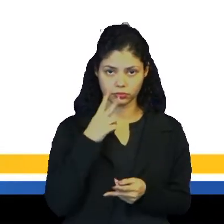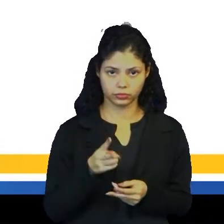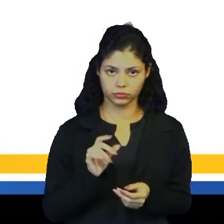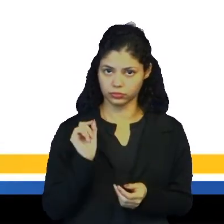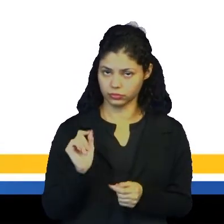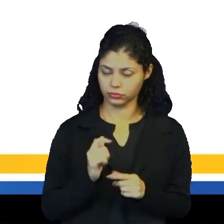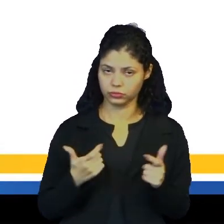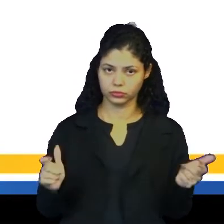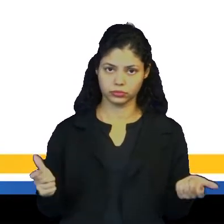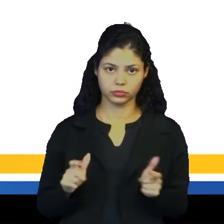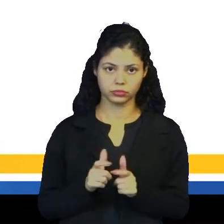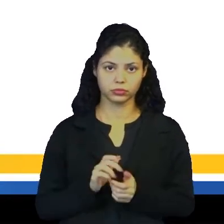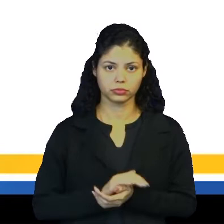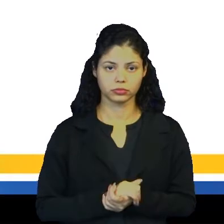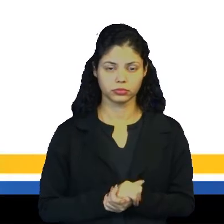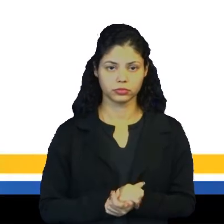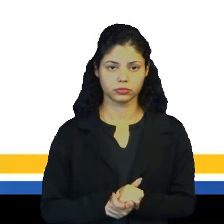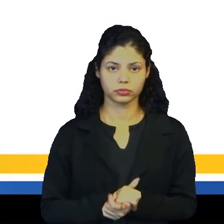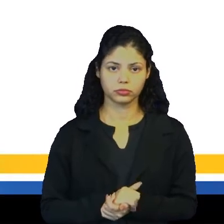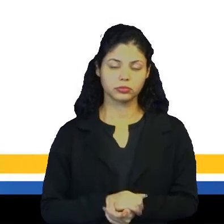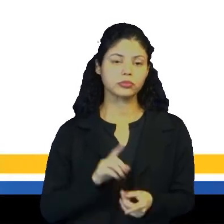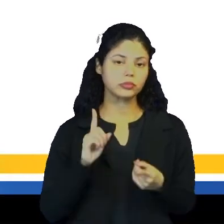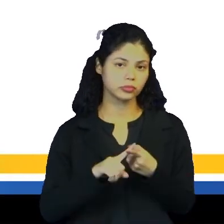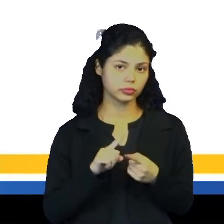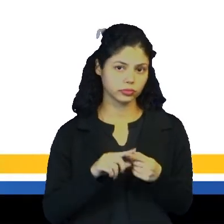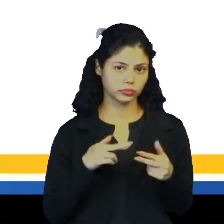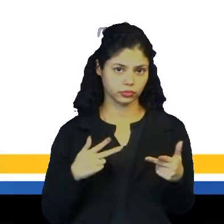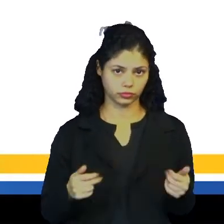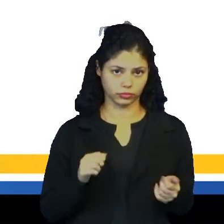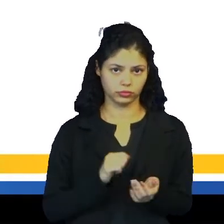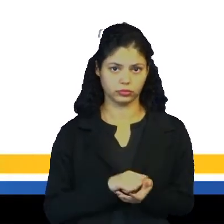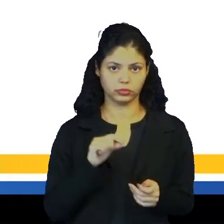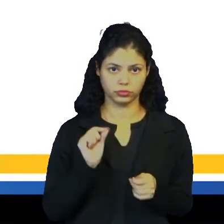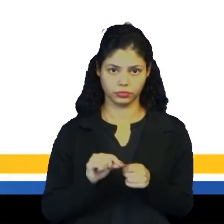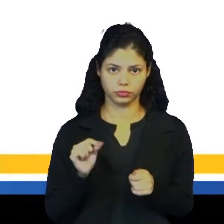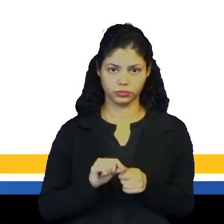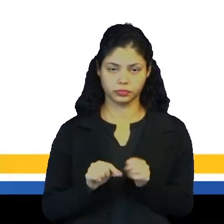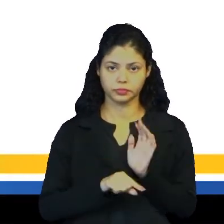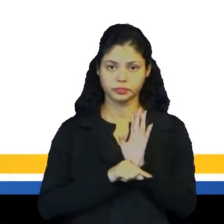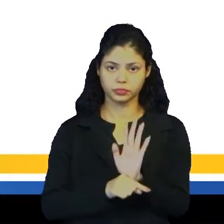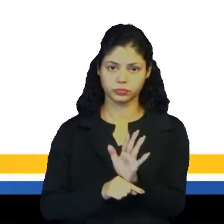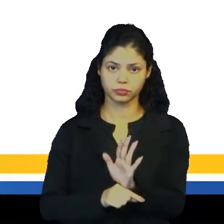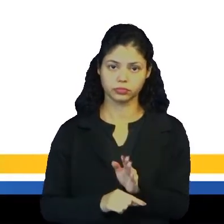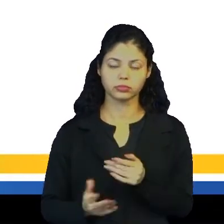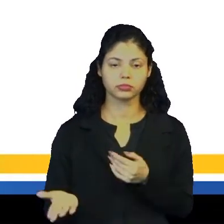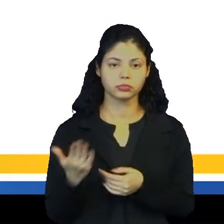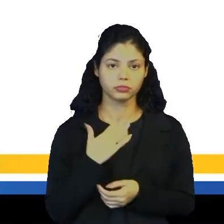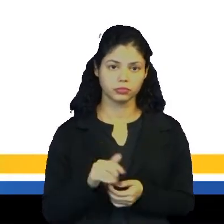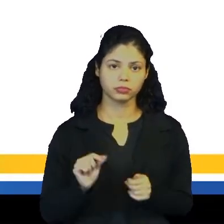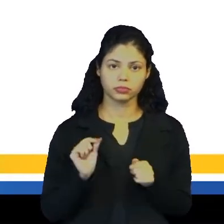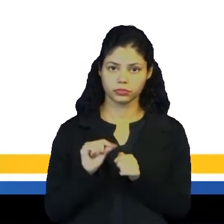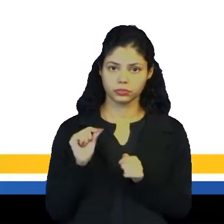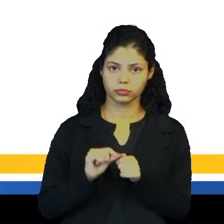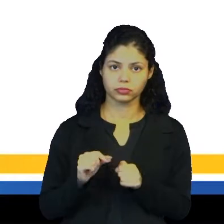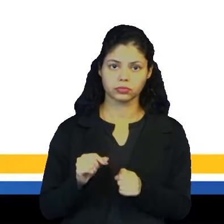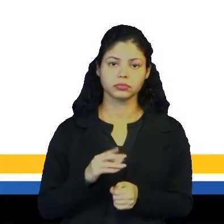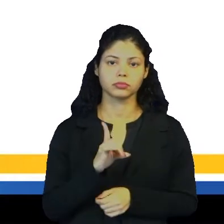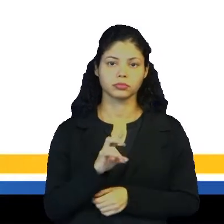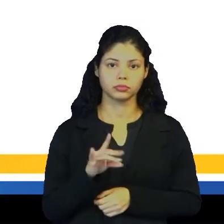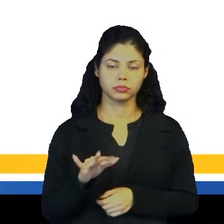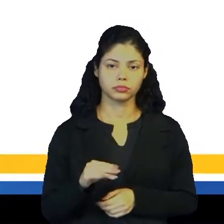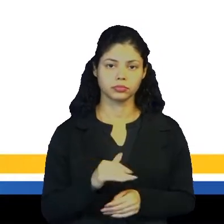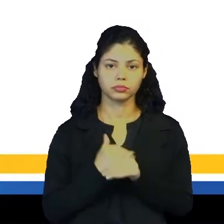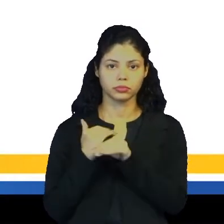verificar quem é o maior, quem é o menor? Primeira coisa que foi indicado, vamos tornar esses